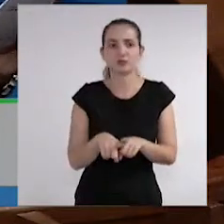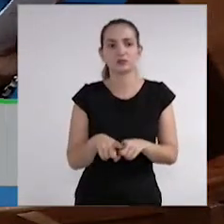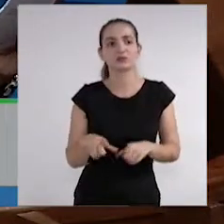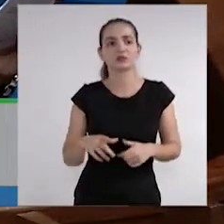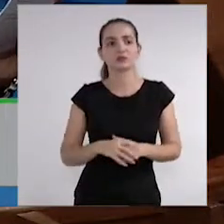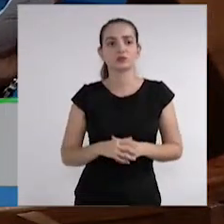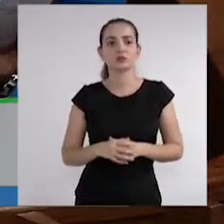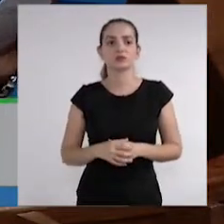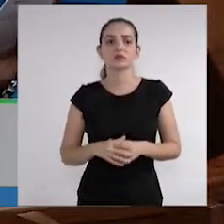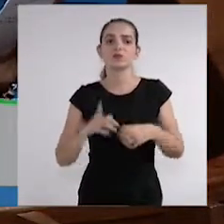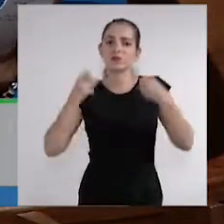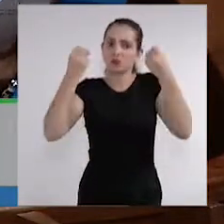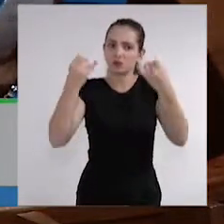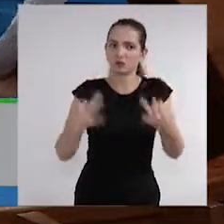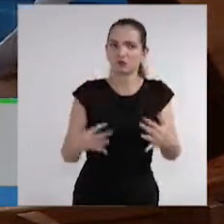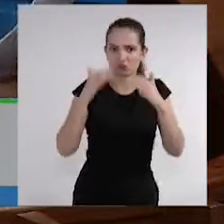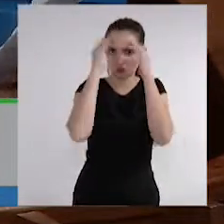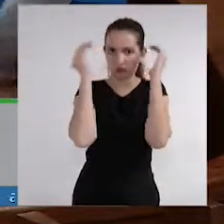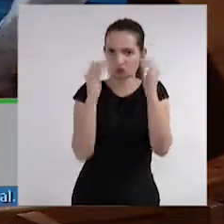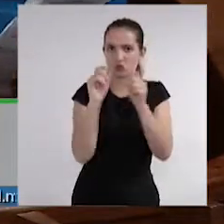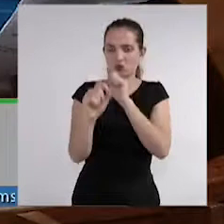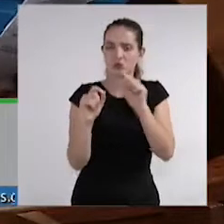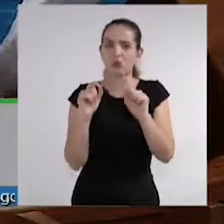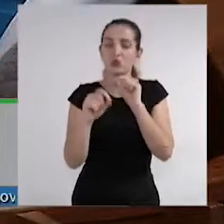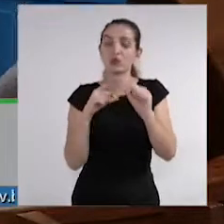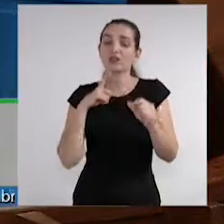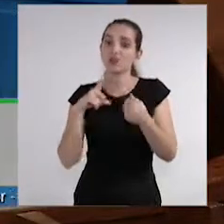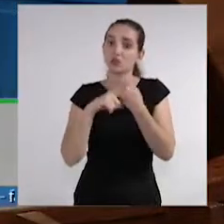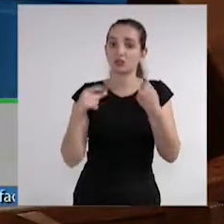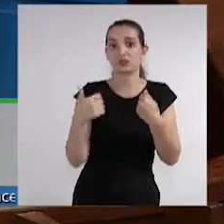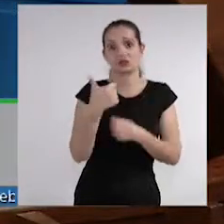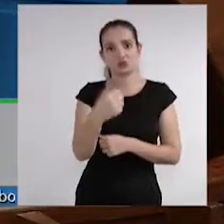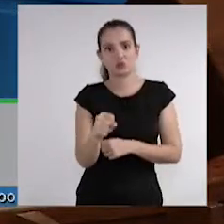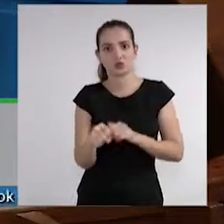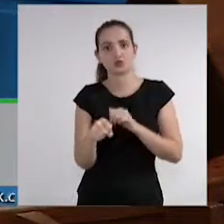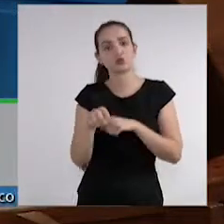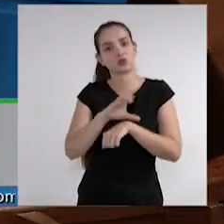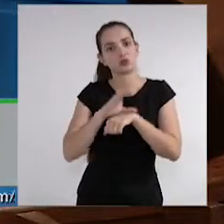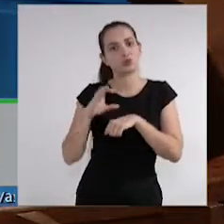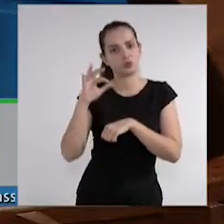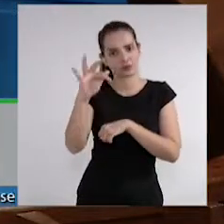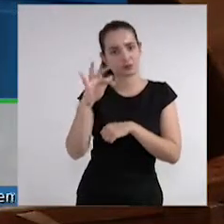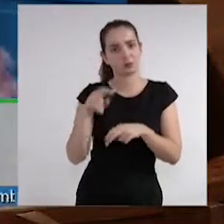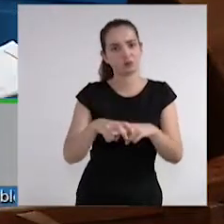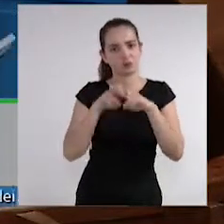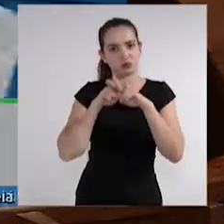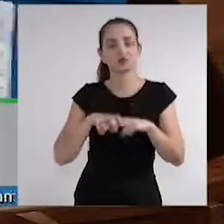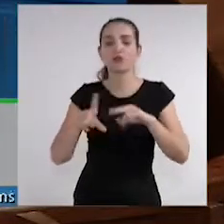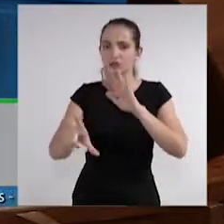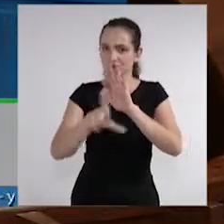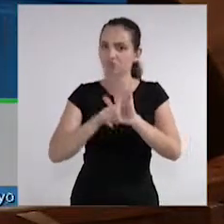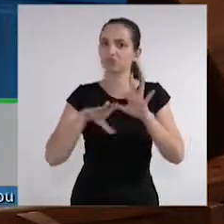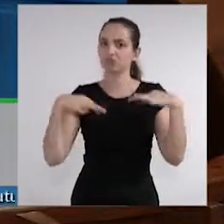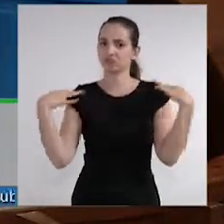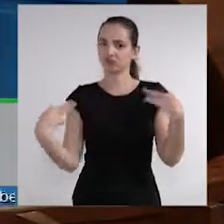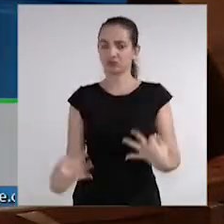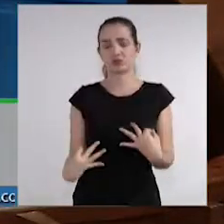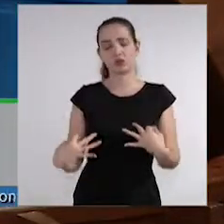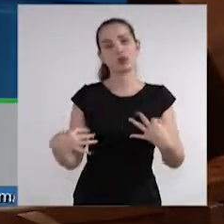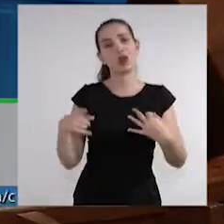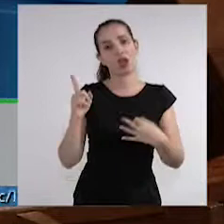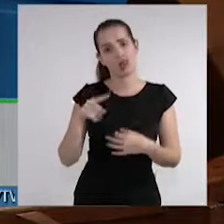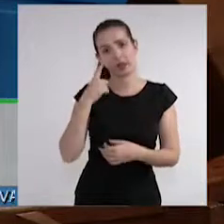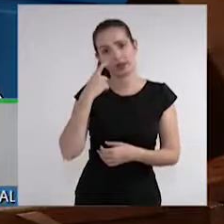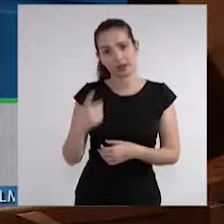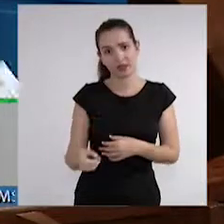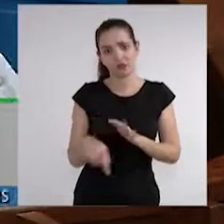estar-se-ia cumprindo o disposto no artigo 18 da Constituição Federal. Portanto, é legal, é legítimo, é de